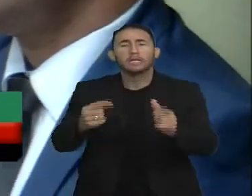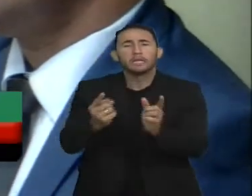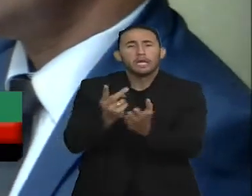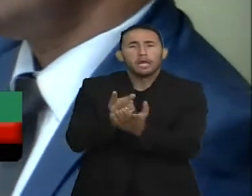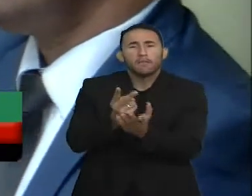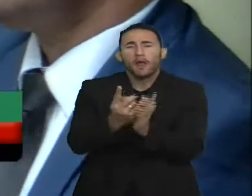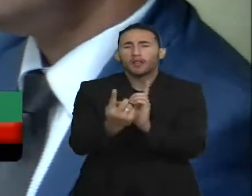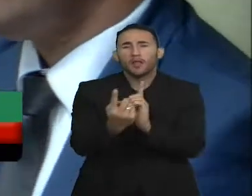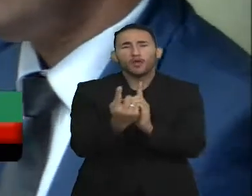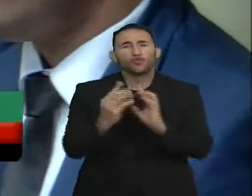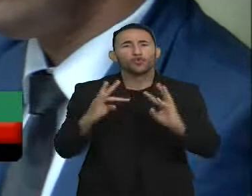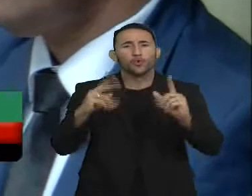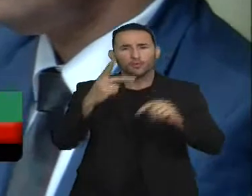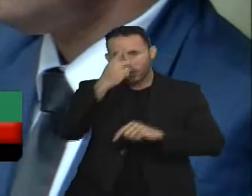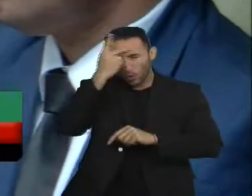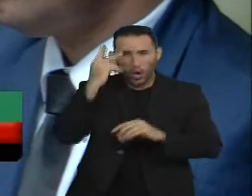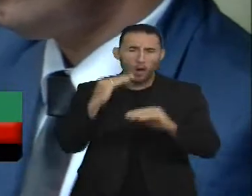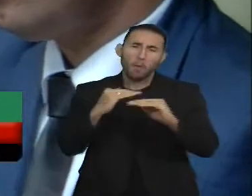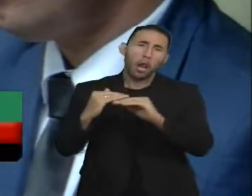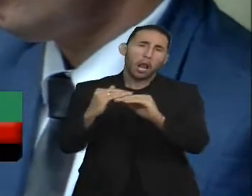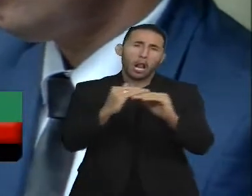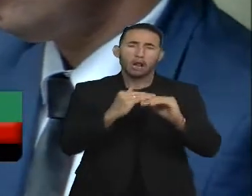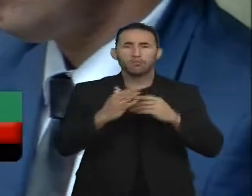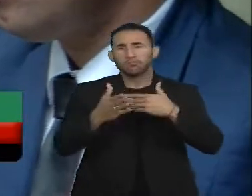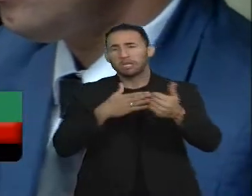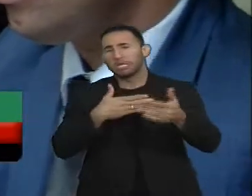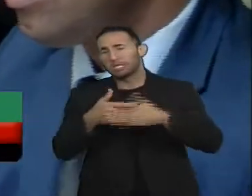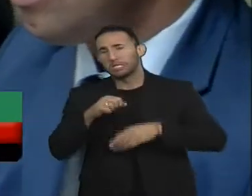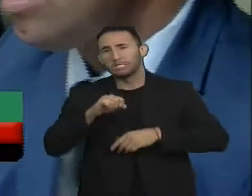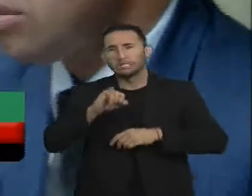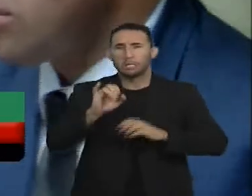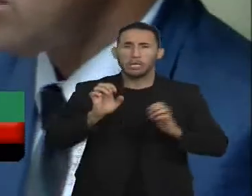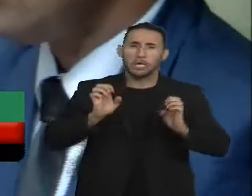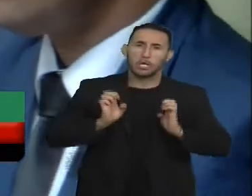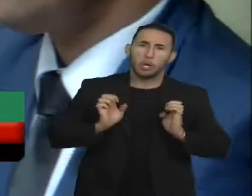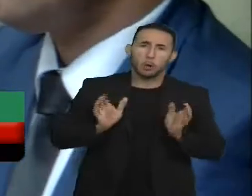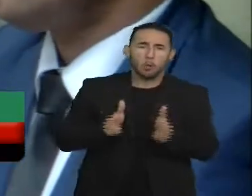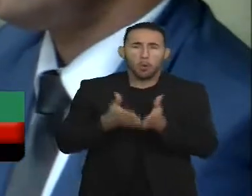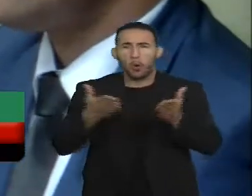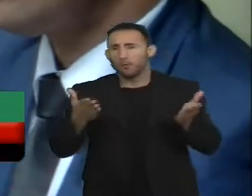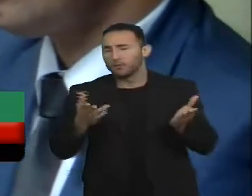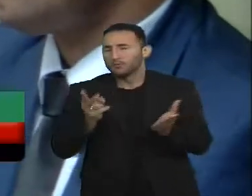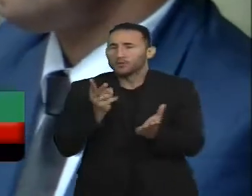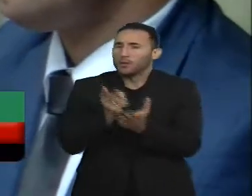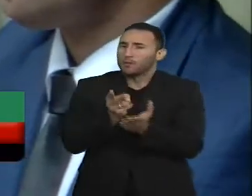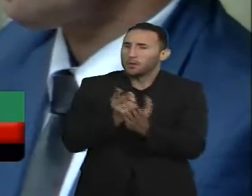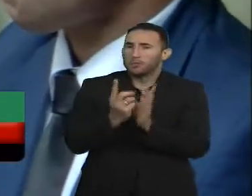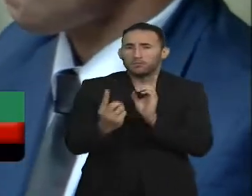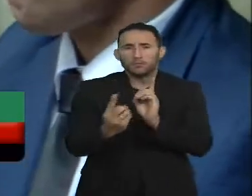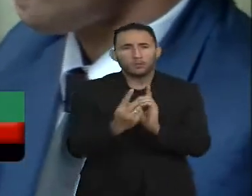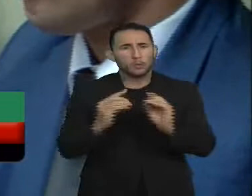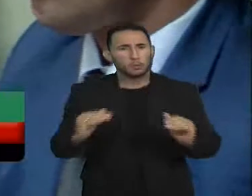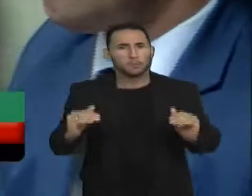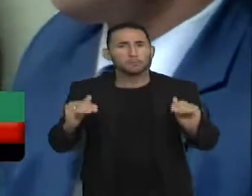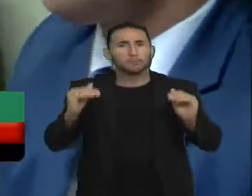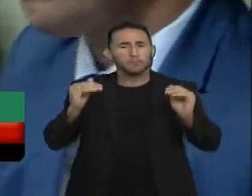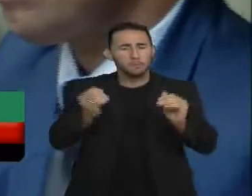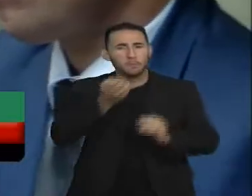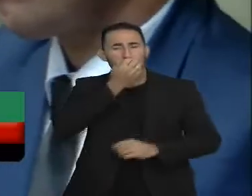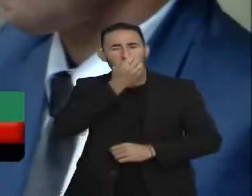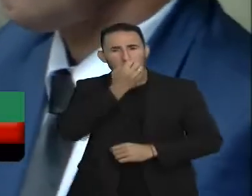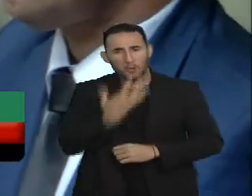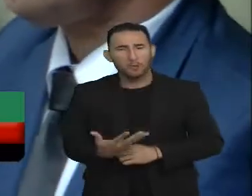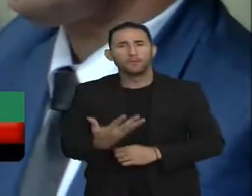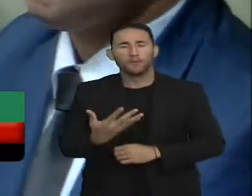independente da sua classe social e de tudo que mais possa